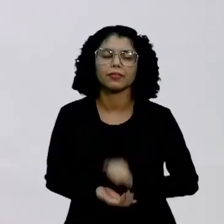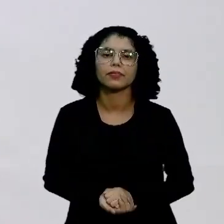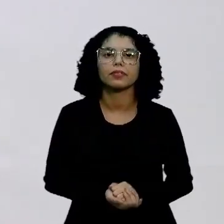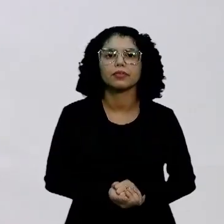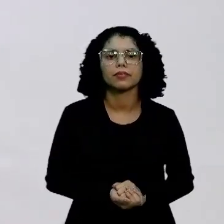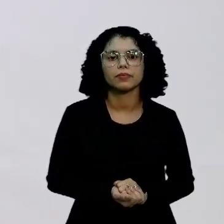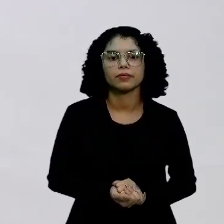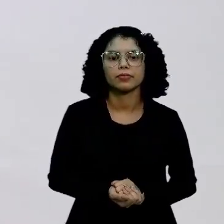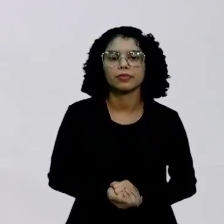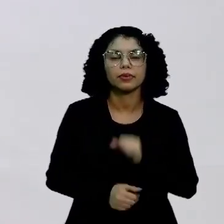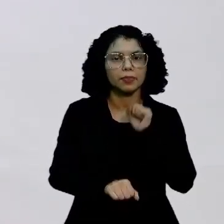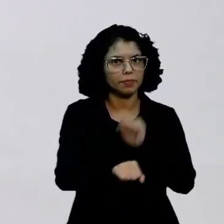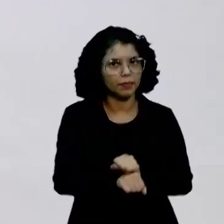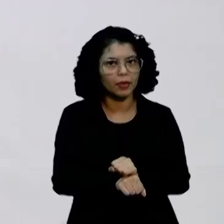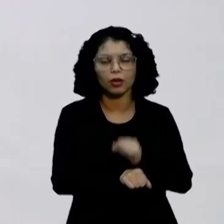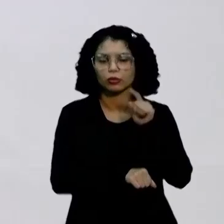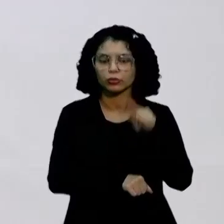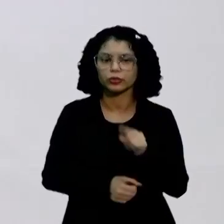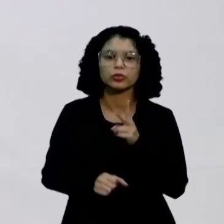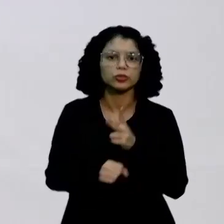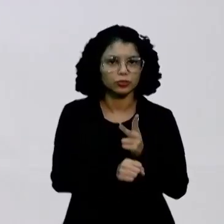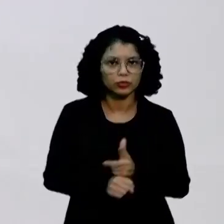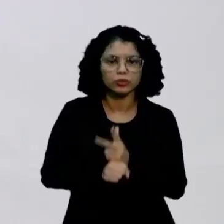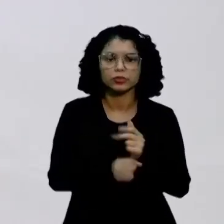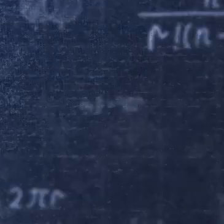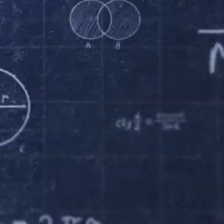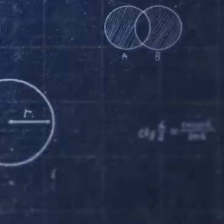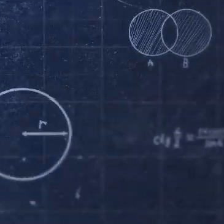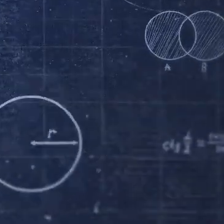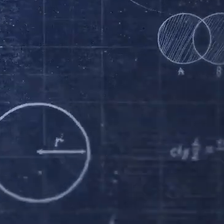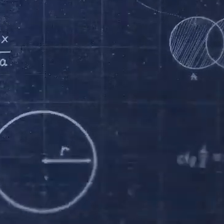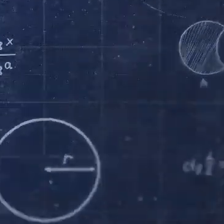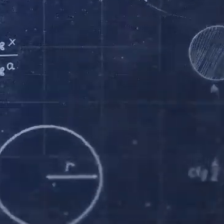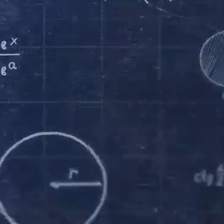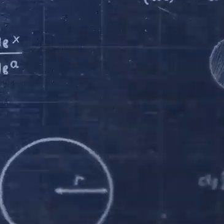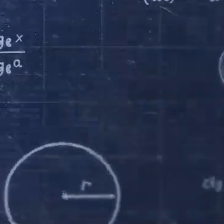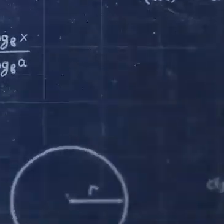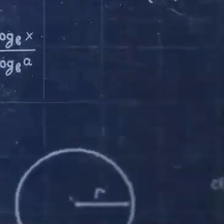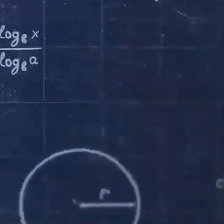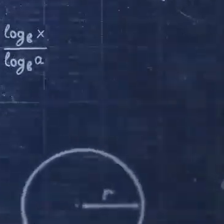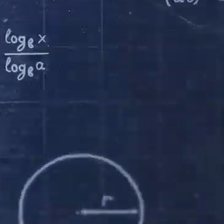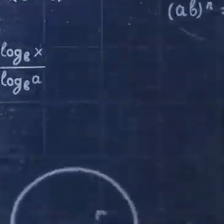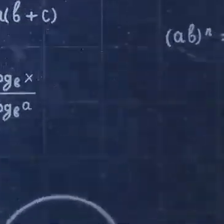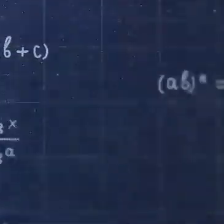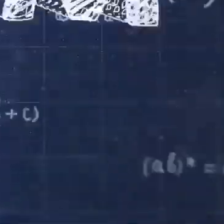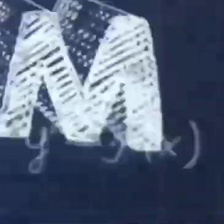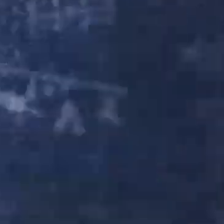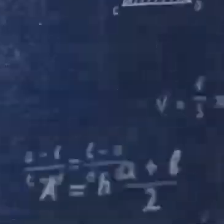Rever, pausa o vídeo bonitinho, pesquisa.